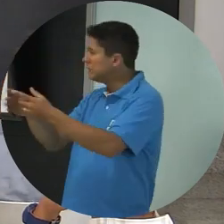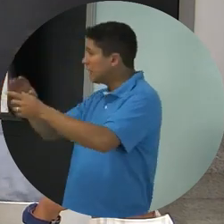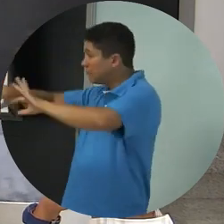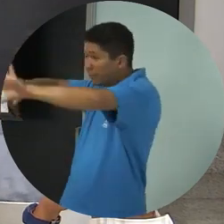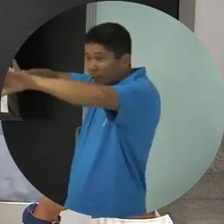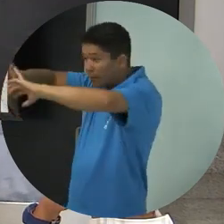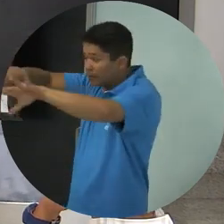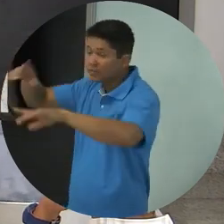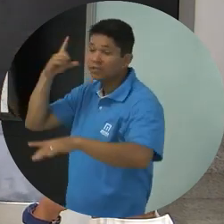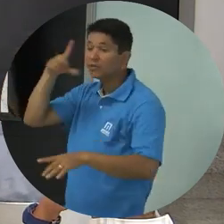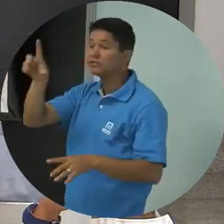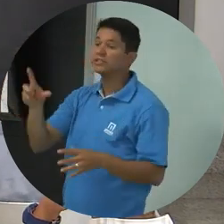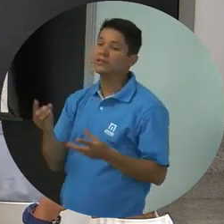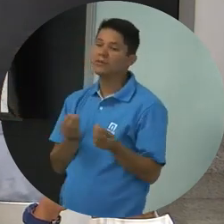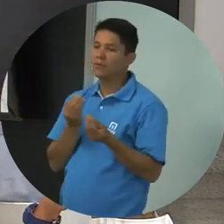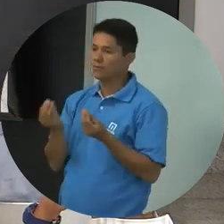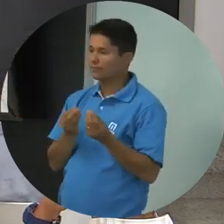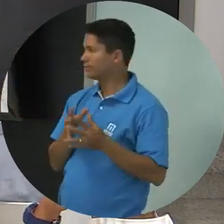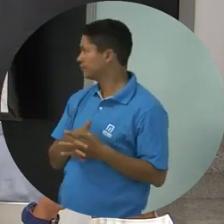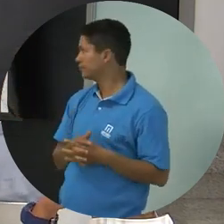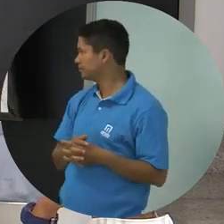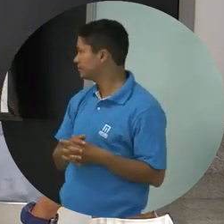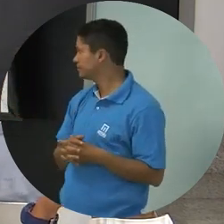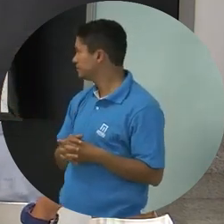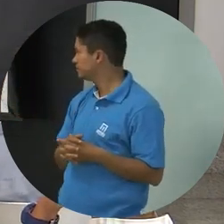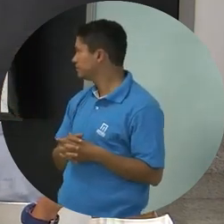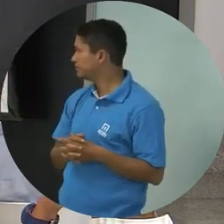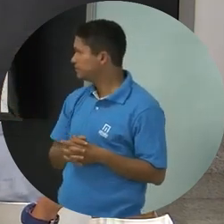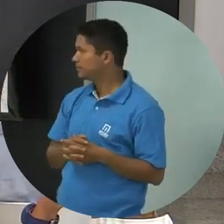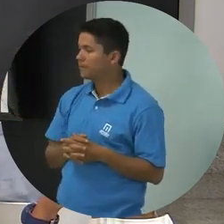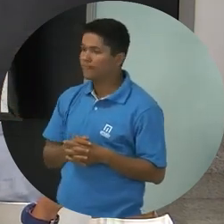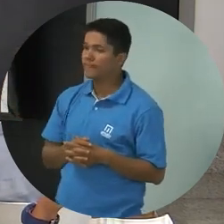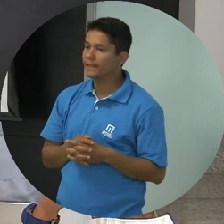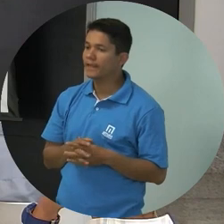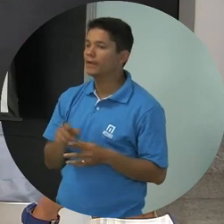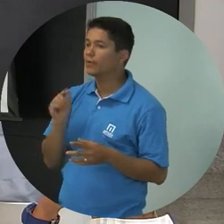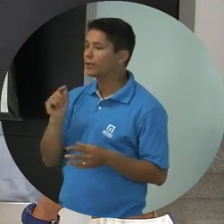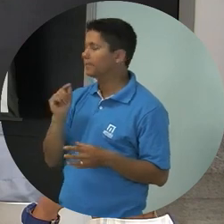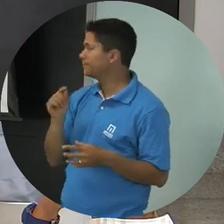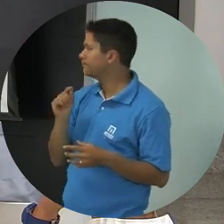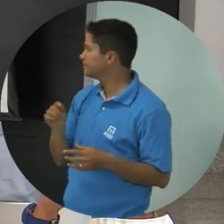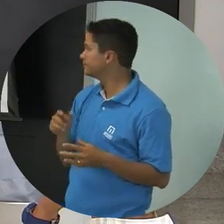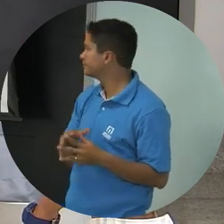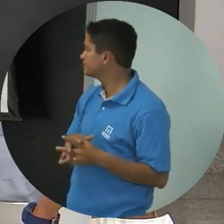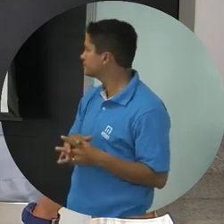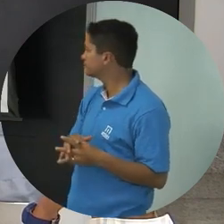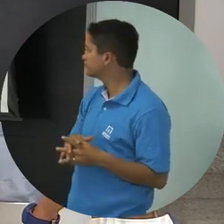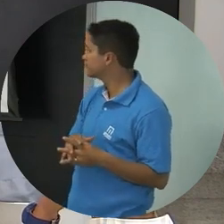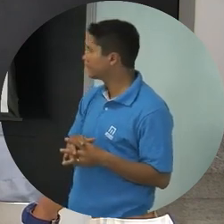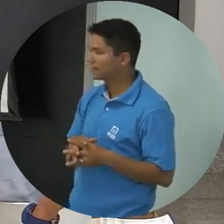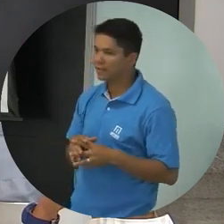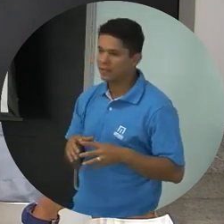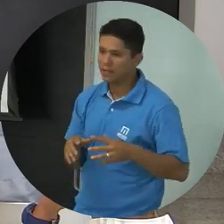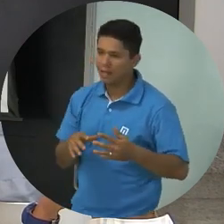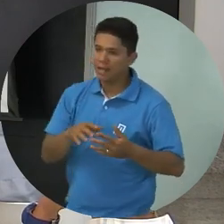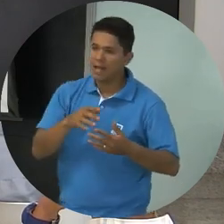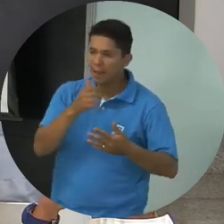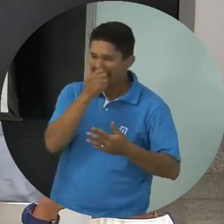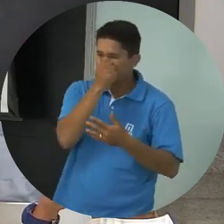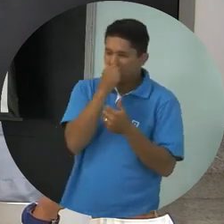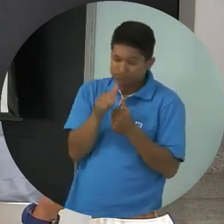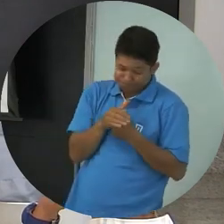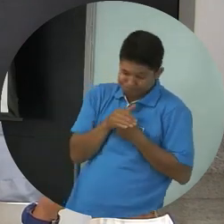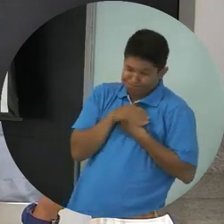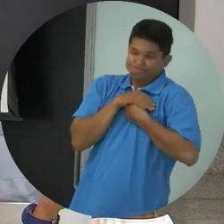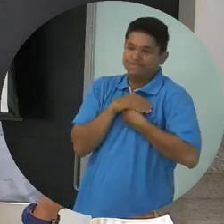de contaminações sobre o substrato que a gente está aplicando hidrojato é o quê? Se a gente tem pressão, automaticamente, quando a